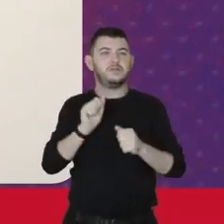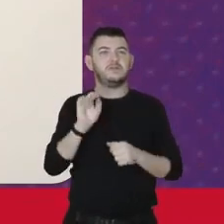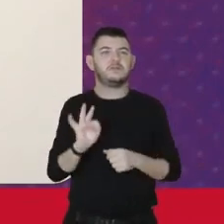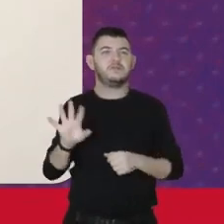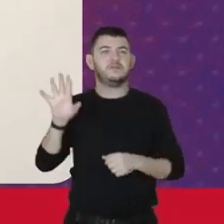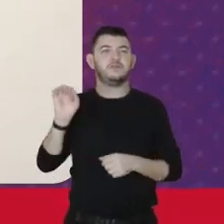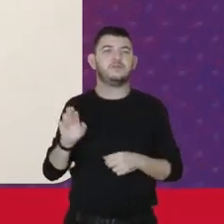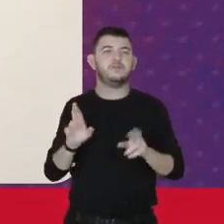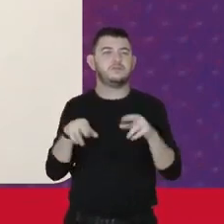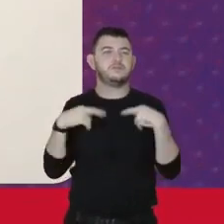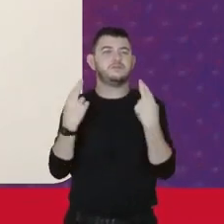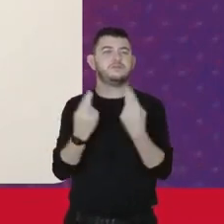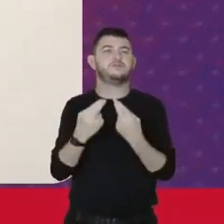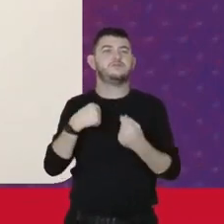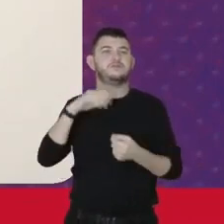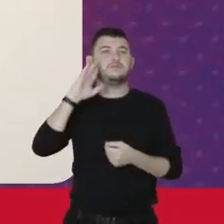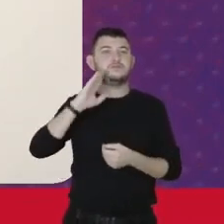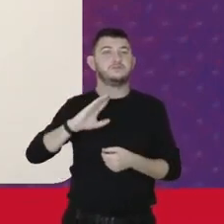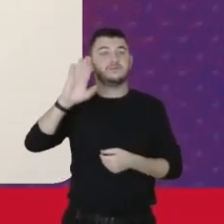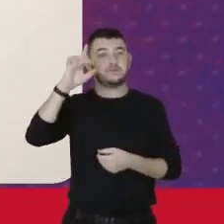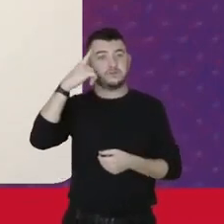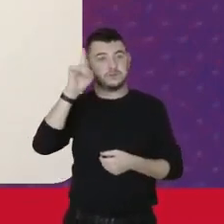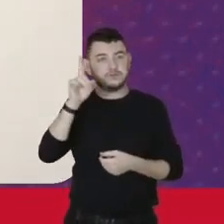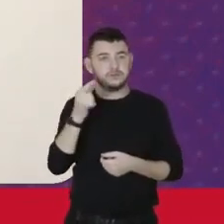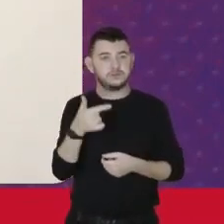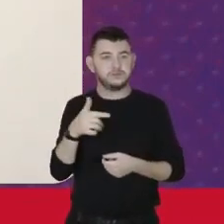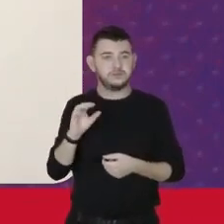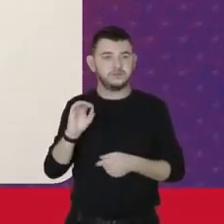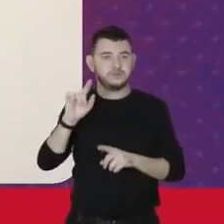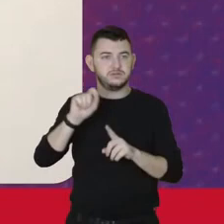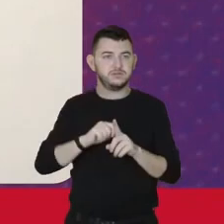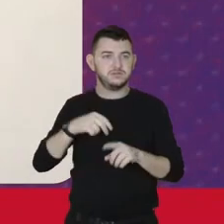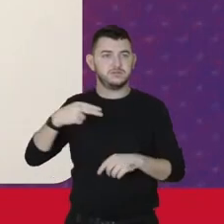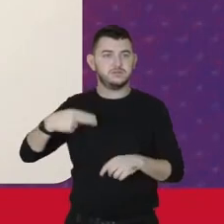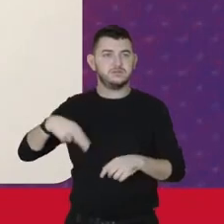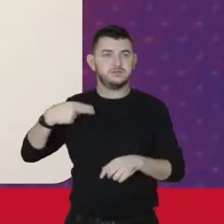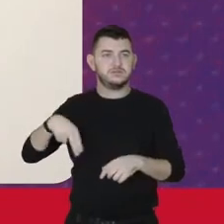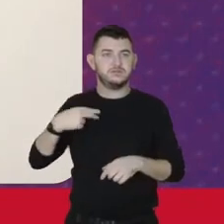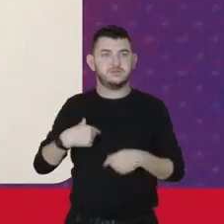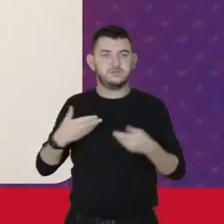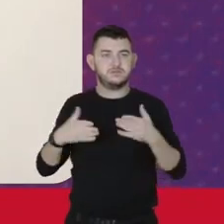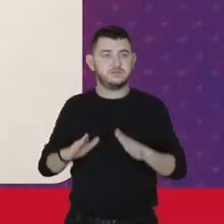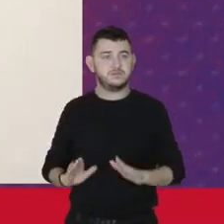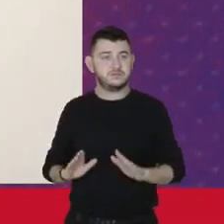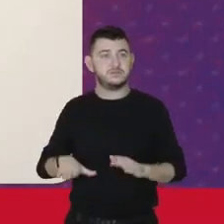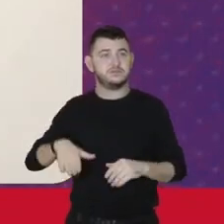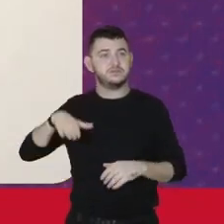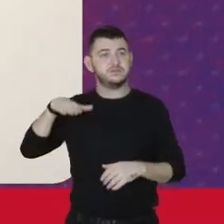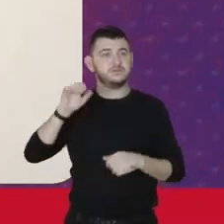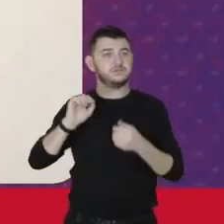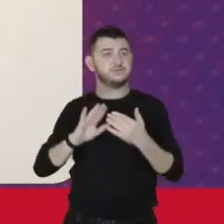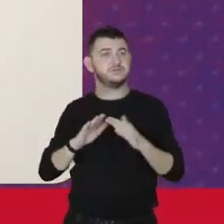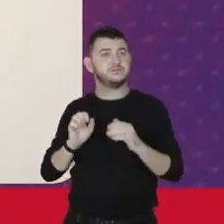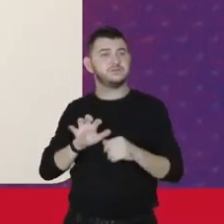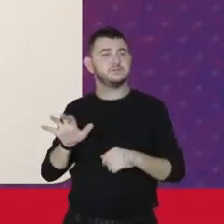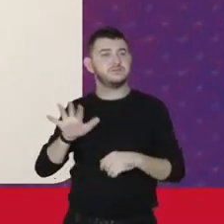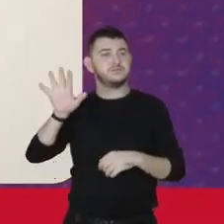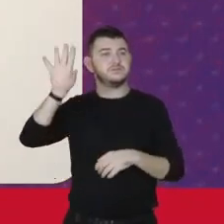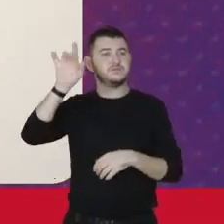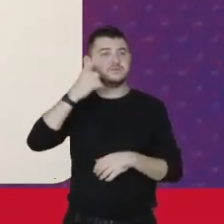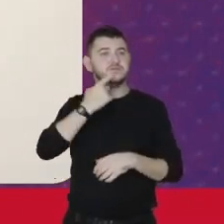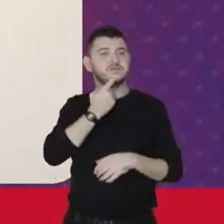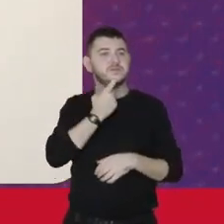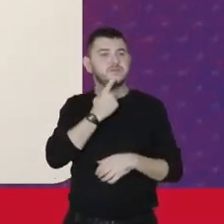atos, reuniões, principalmente o dia 20 de novembro. Eu sou nascida e criada na periferia de Campinas, então eu